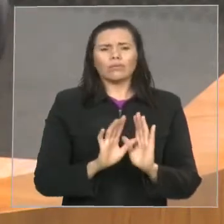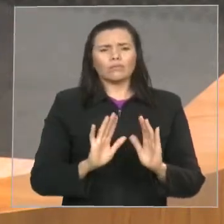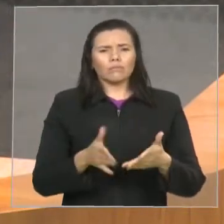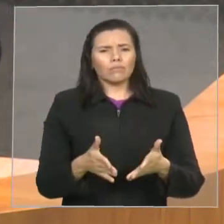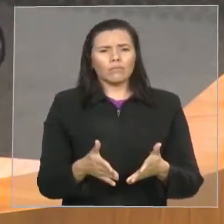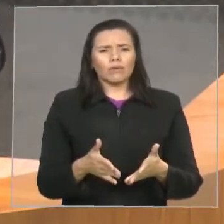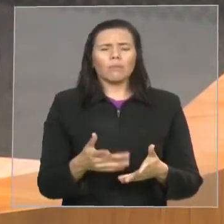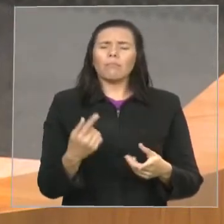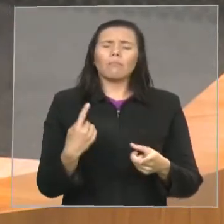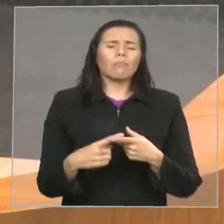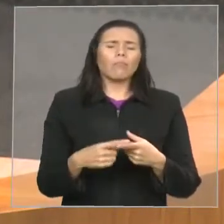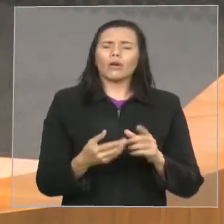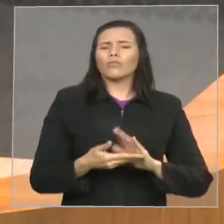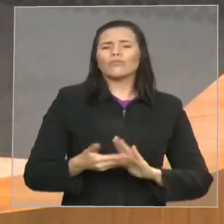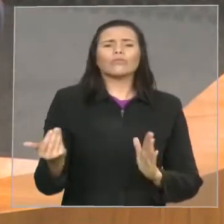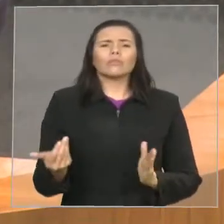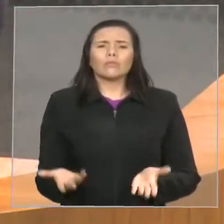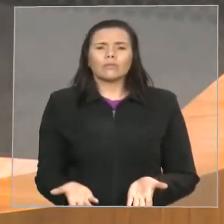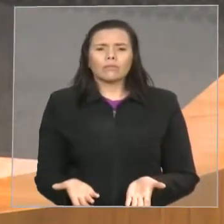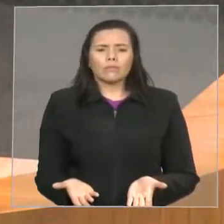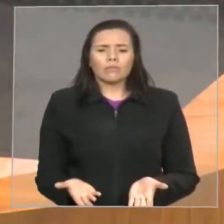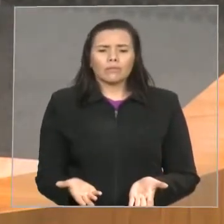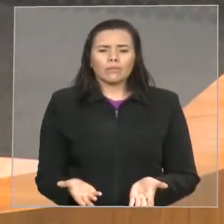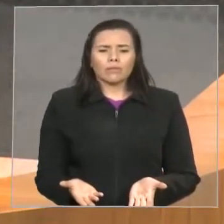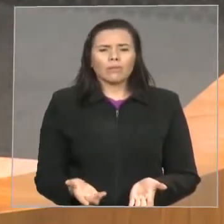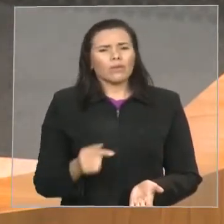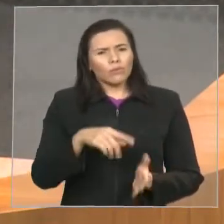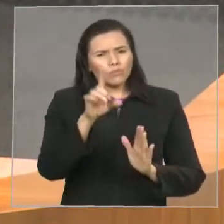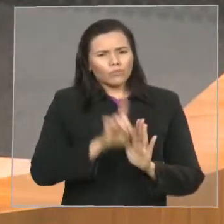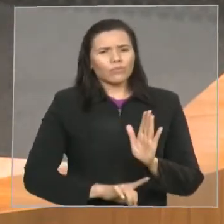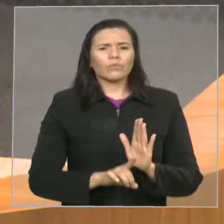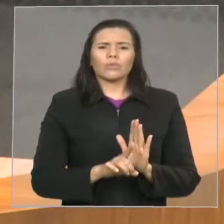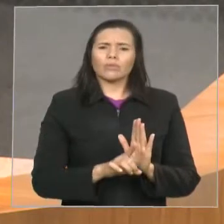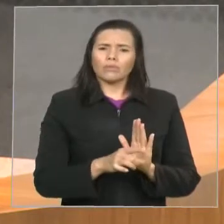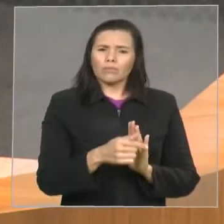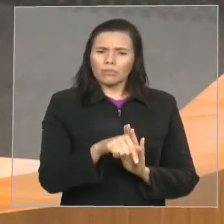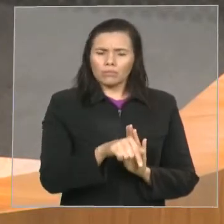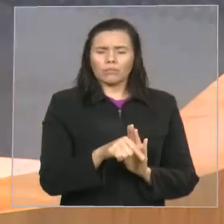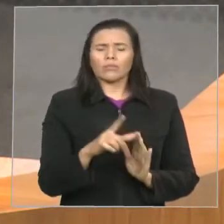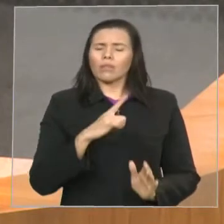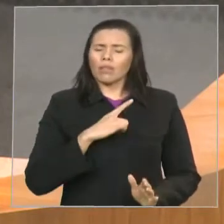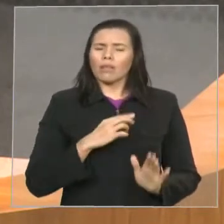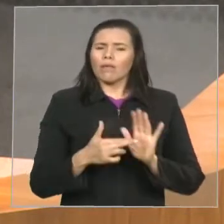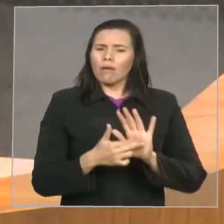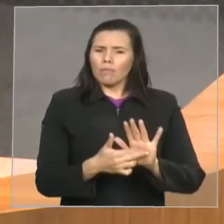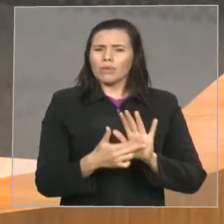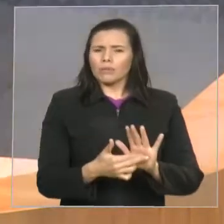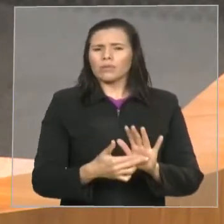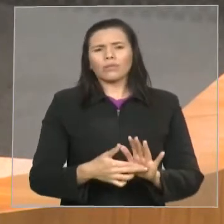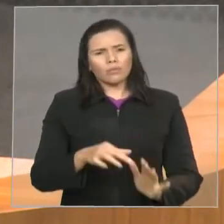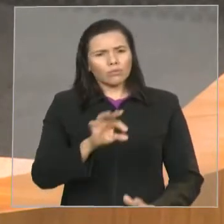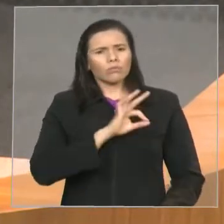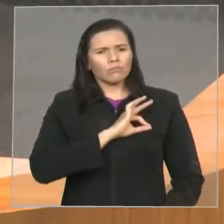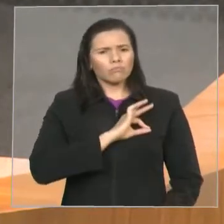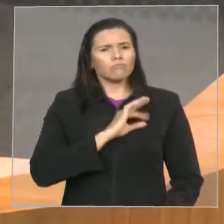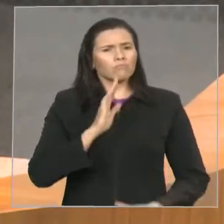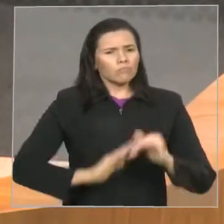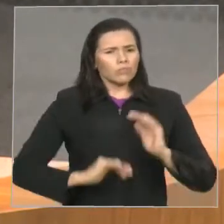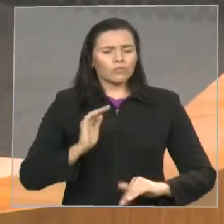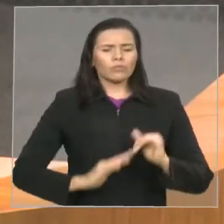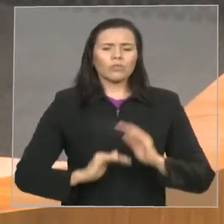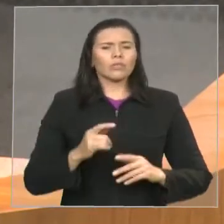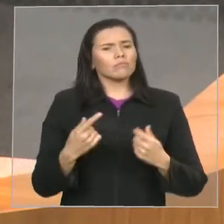voltar a tirar um direito que já vem ao longo de muitos anos, de ter ali os representantes da classe, para